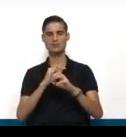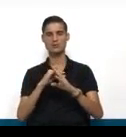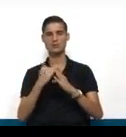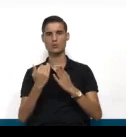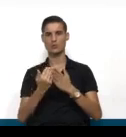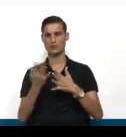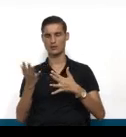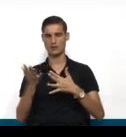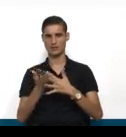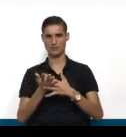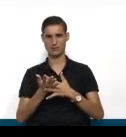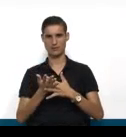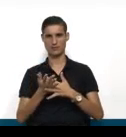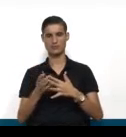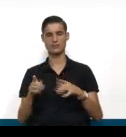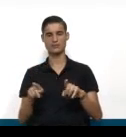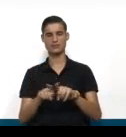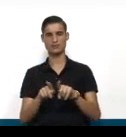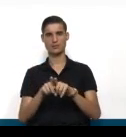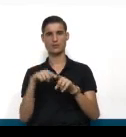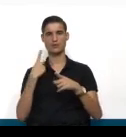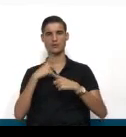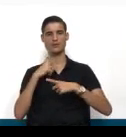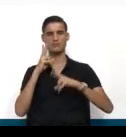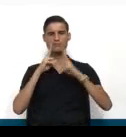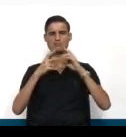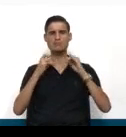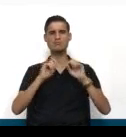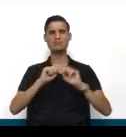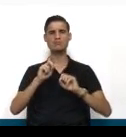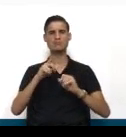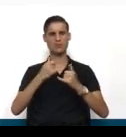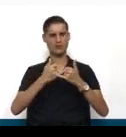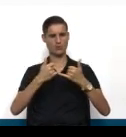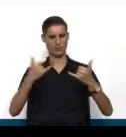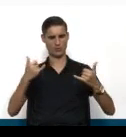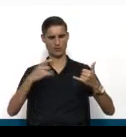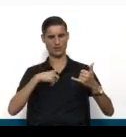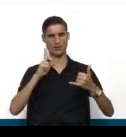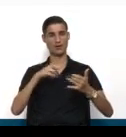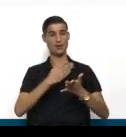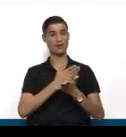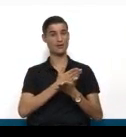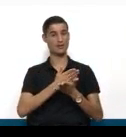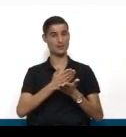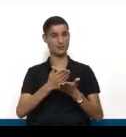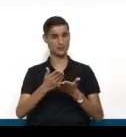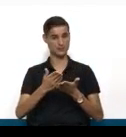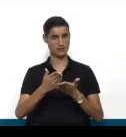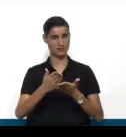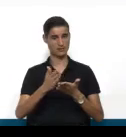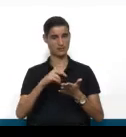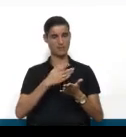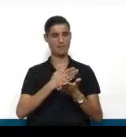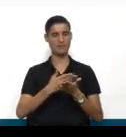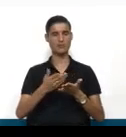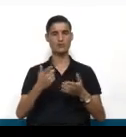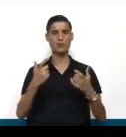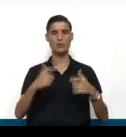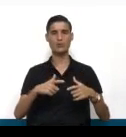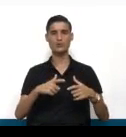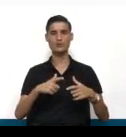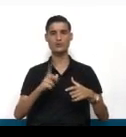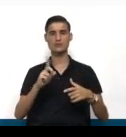esse intervalo. Além disso, nós temos que supor que a corda tem posição inicial a partir, sabe de qual